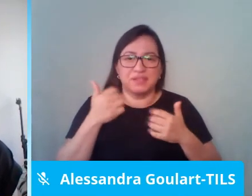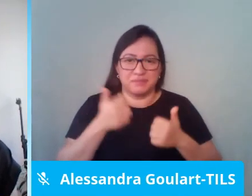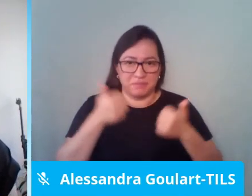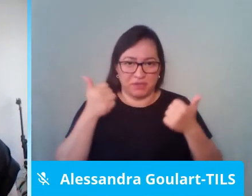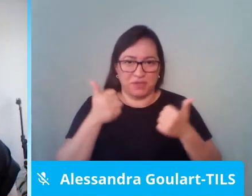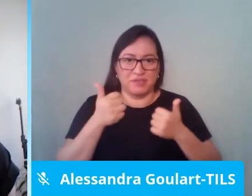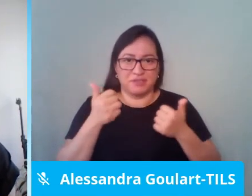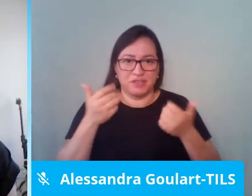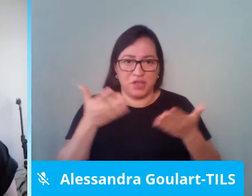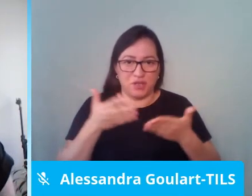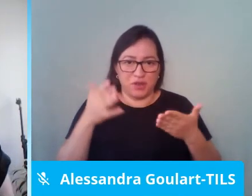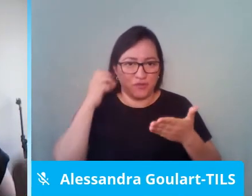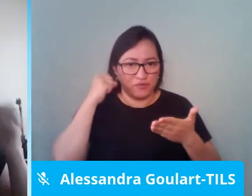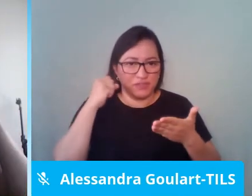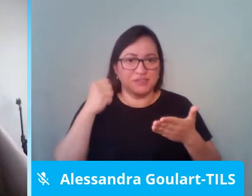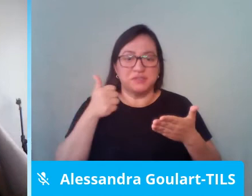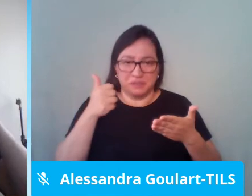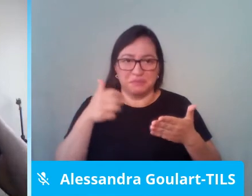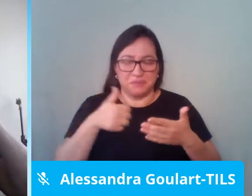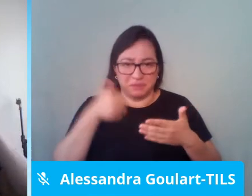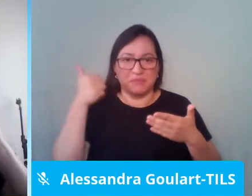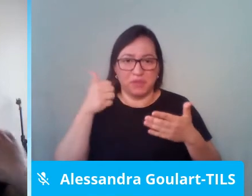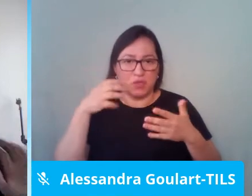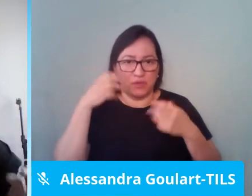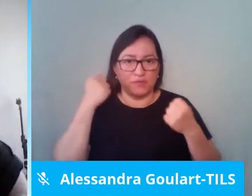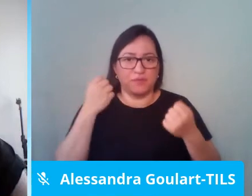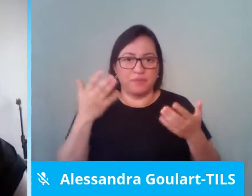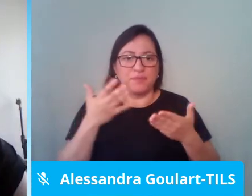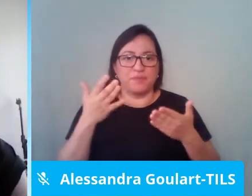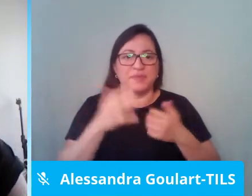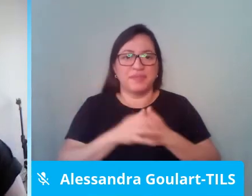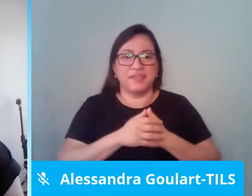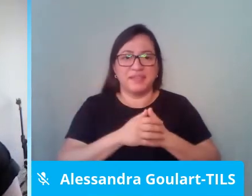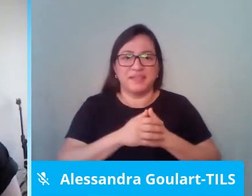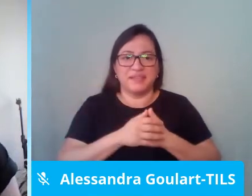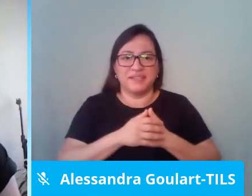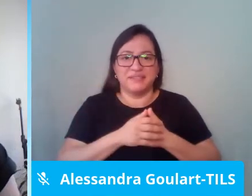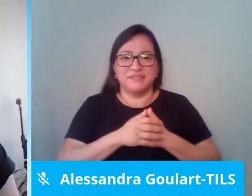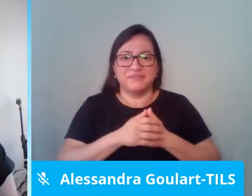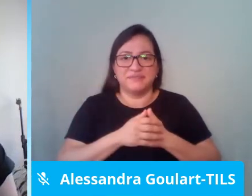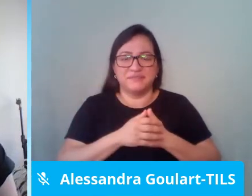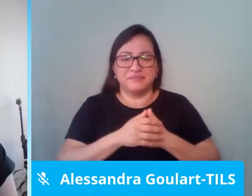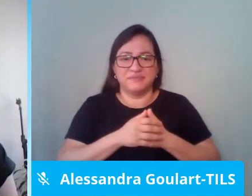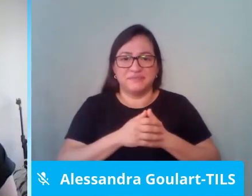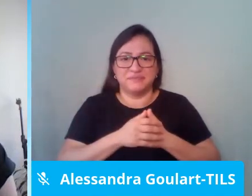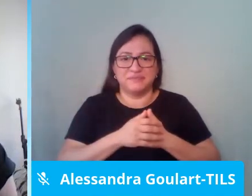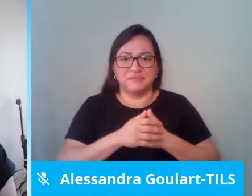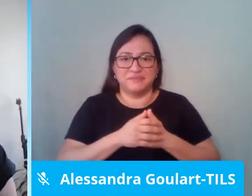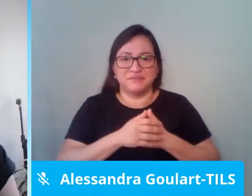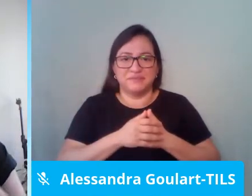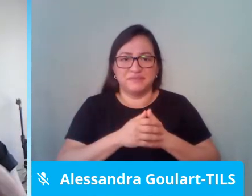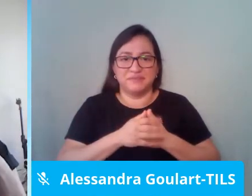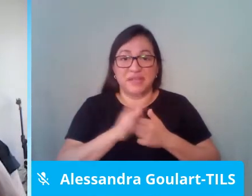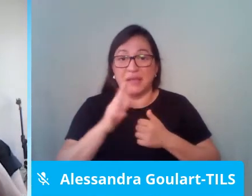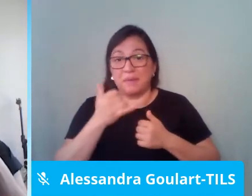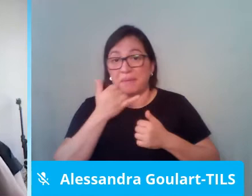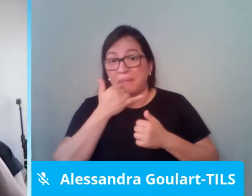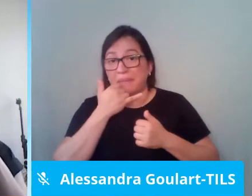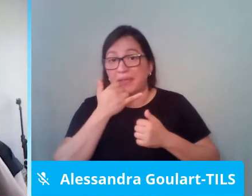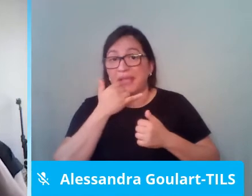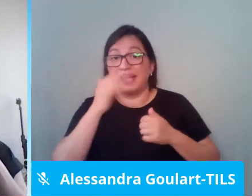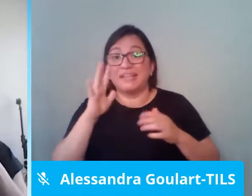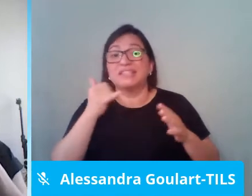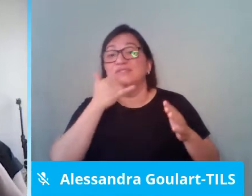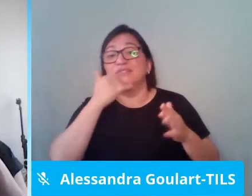desculpa. Agora, Melhora um pouquinho, eu acho. Não sei. Melhora? Ó, o Paulo voltou. Ai, meu